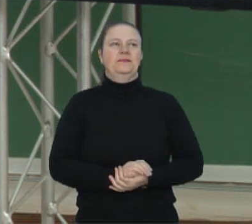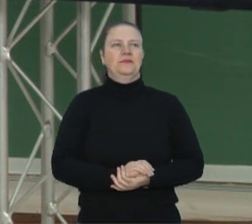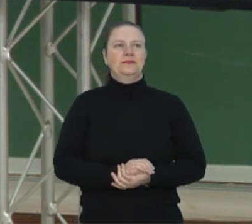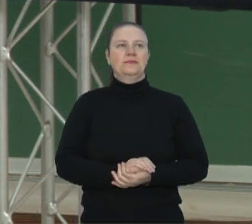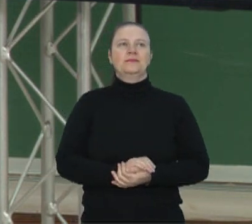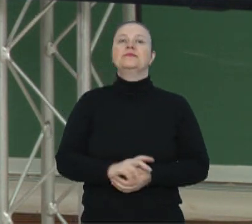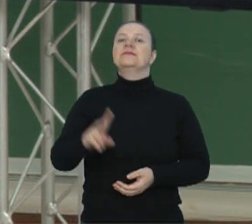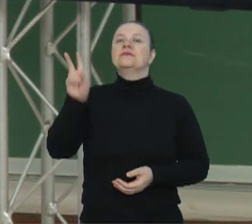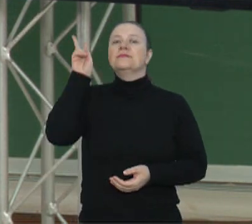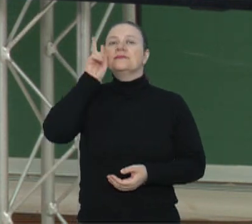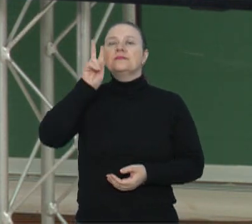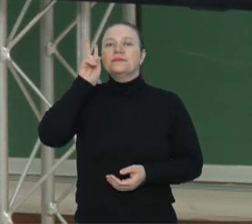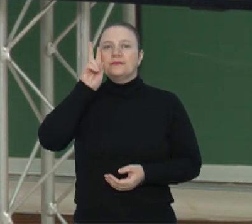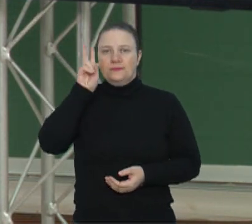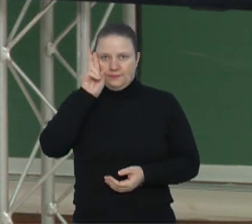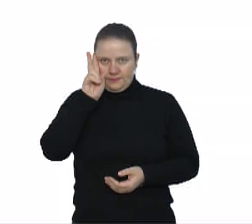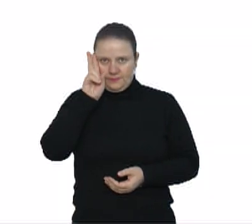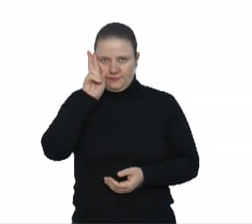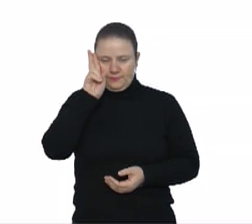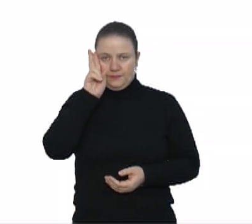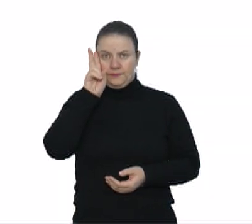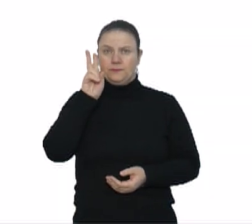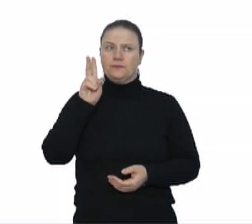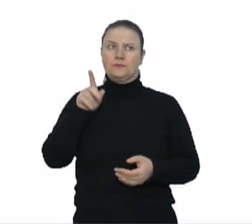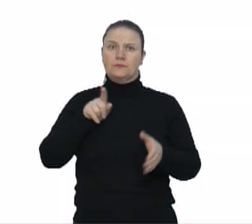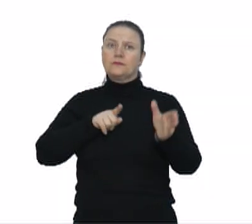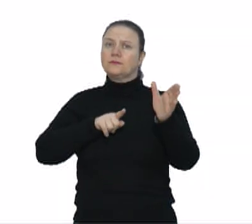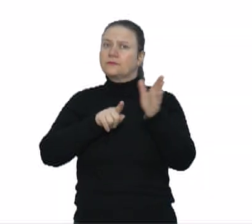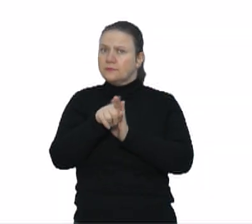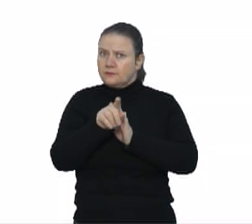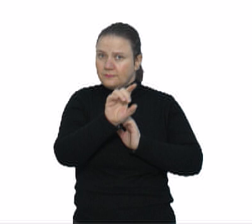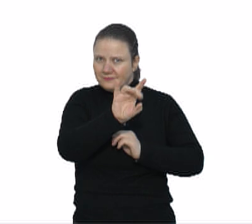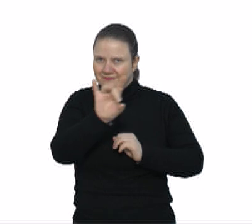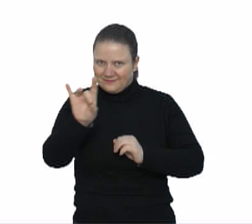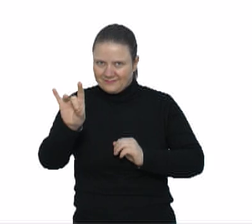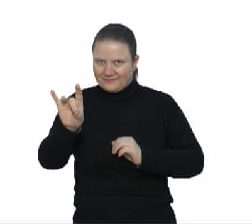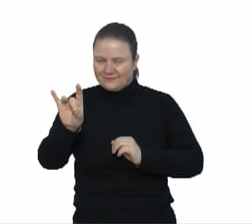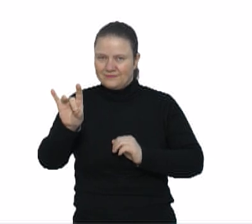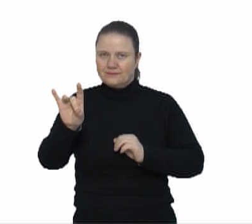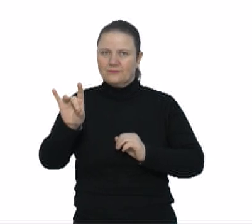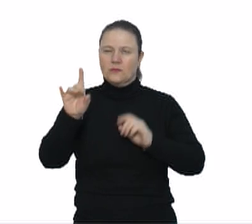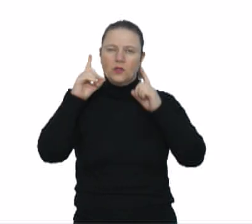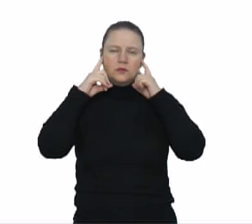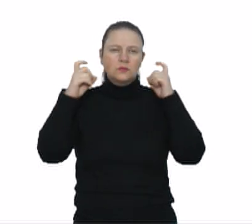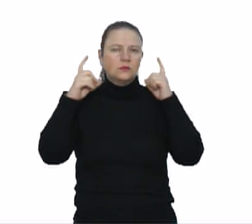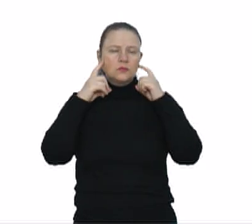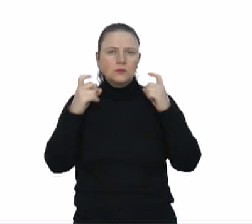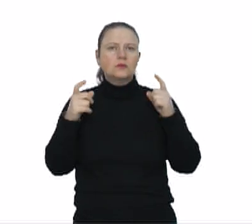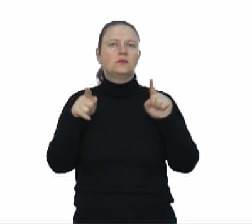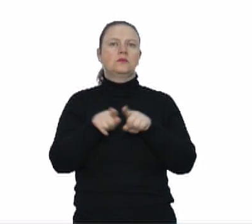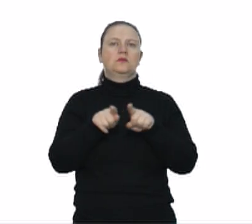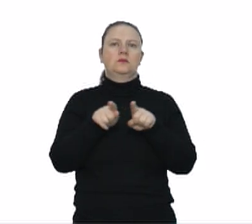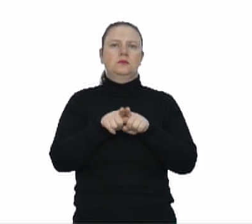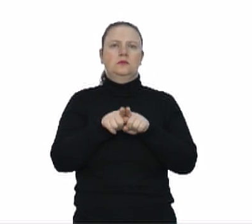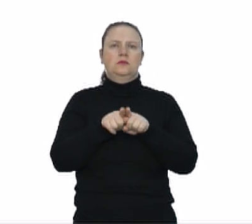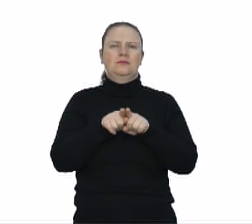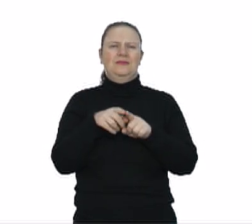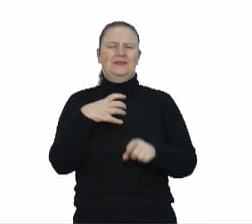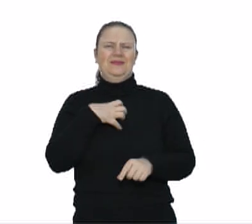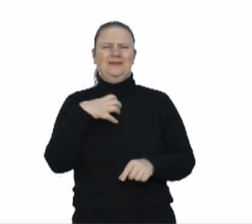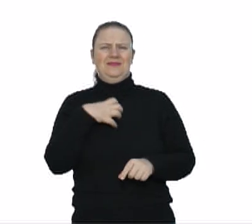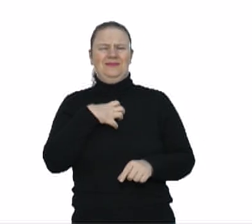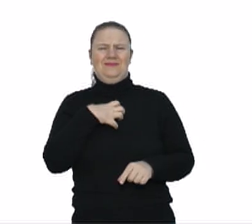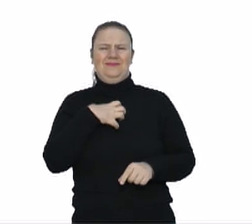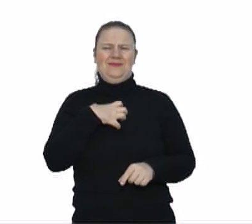Então vamos relembrar. É uma questãozinha para vocês, tá? Há sons que fazem mal aos nossos